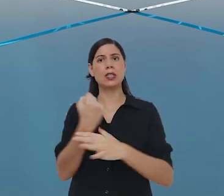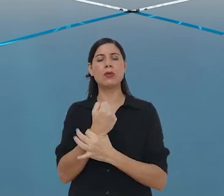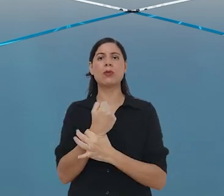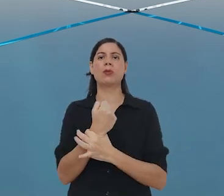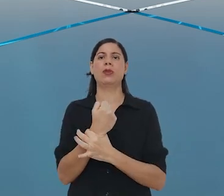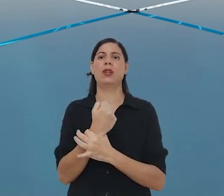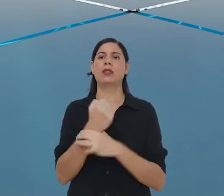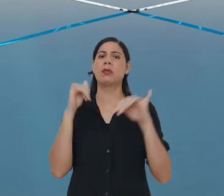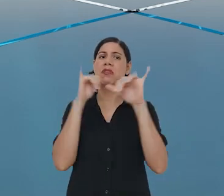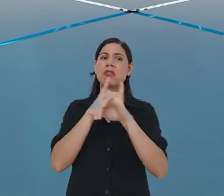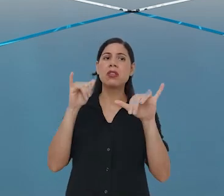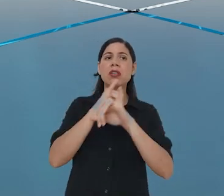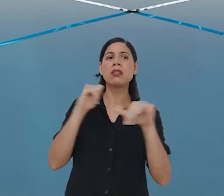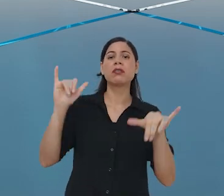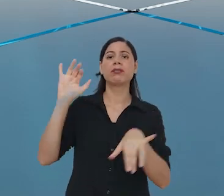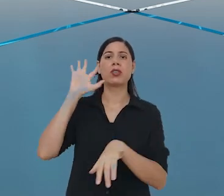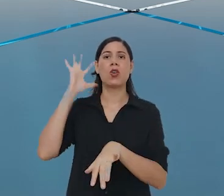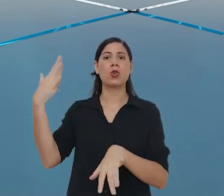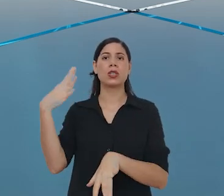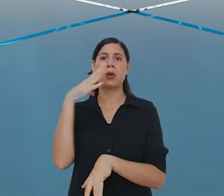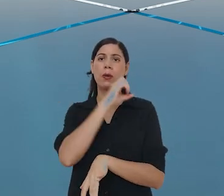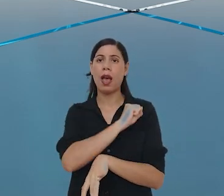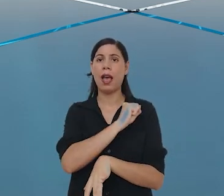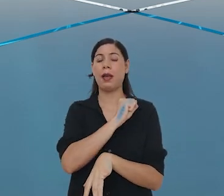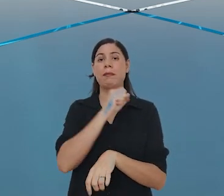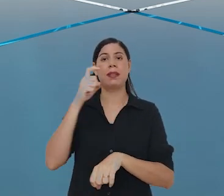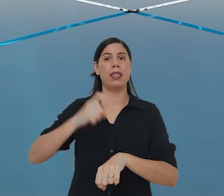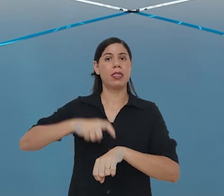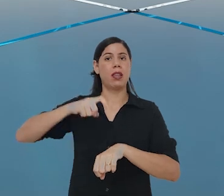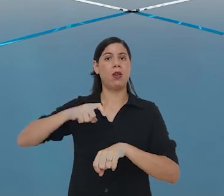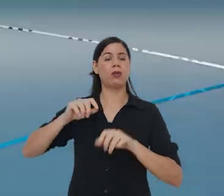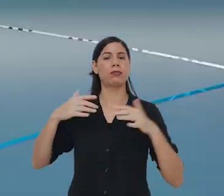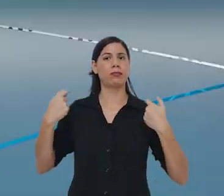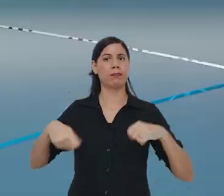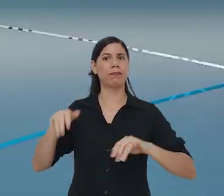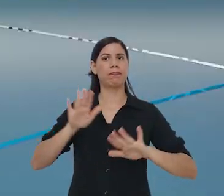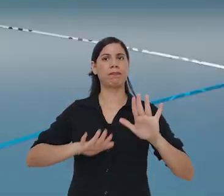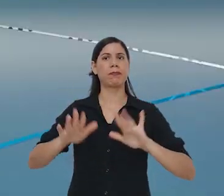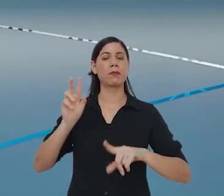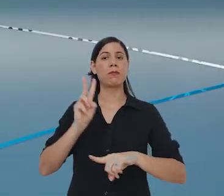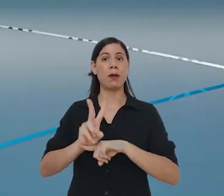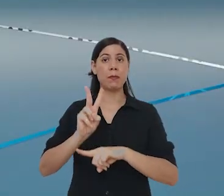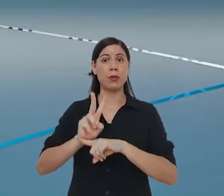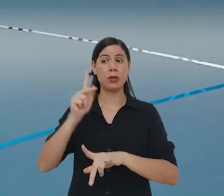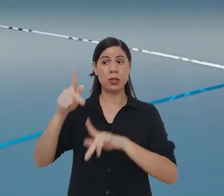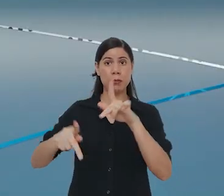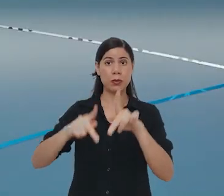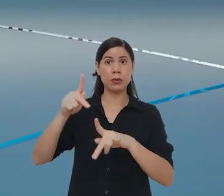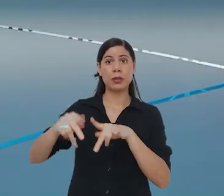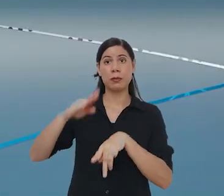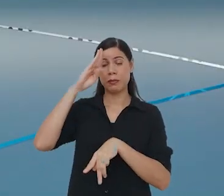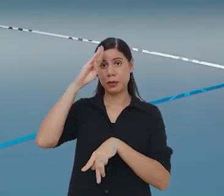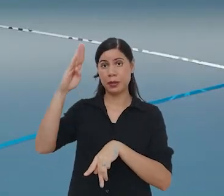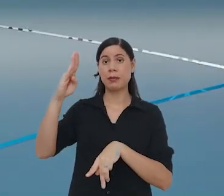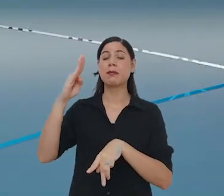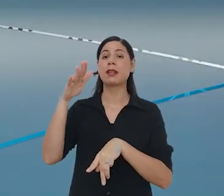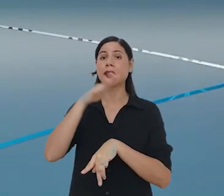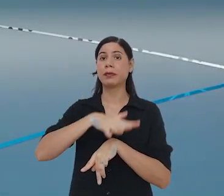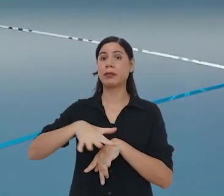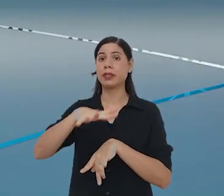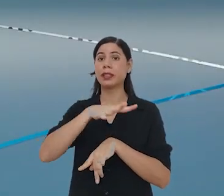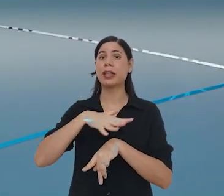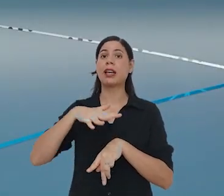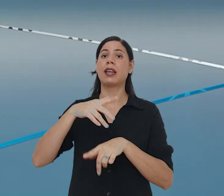segurança para vender saídas simples e com resultados na hora. E para proteger a população, inclusive nos